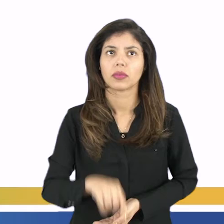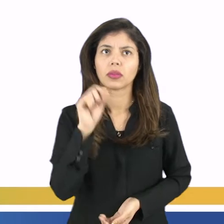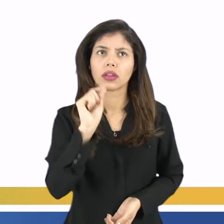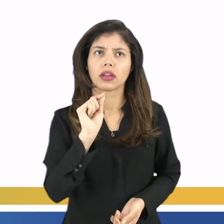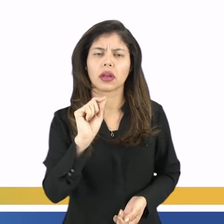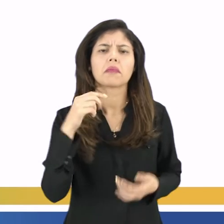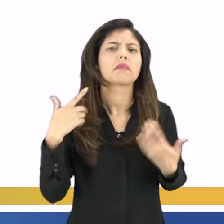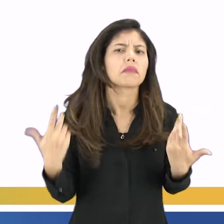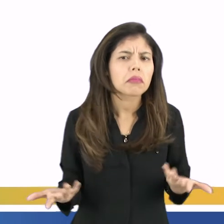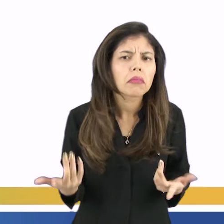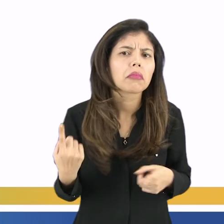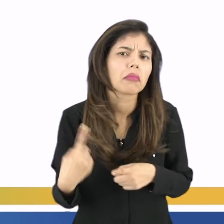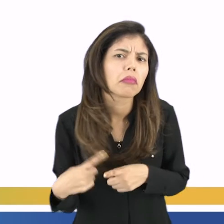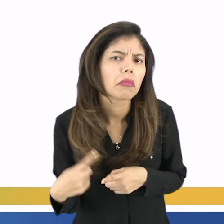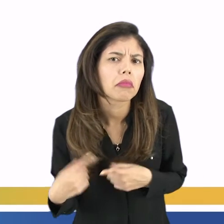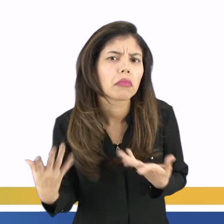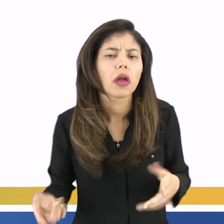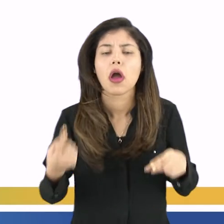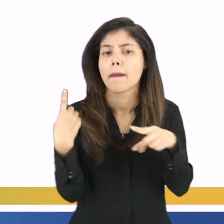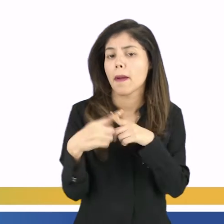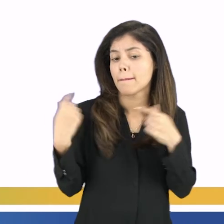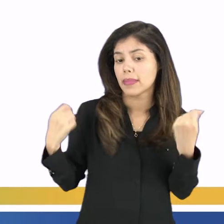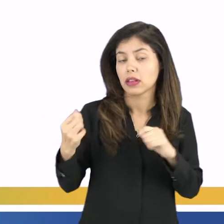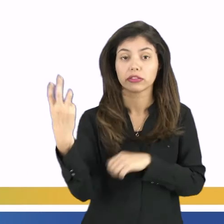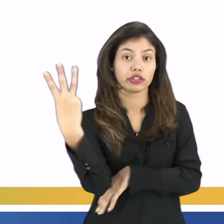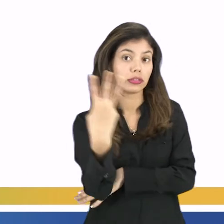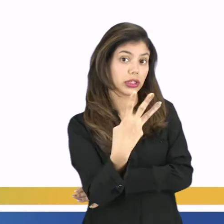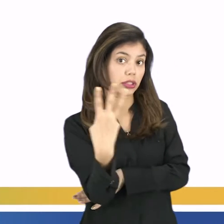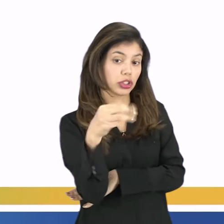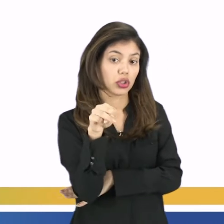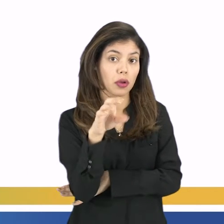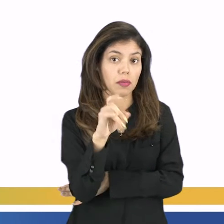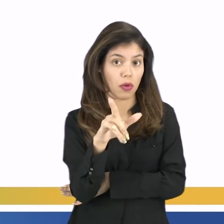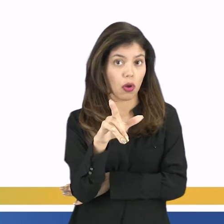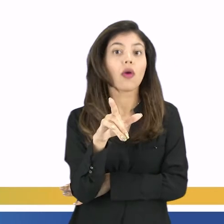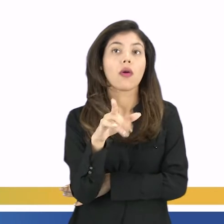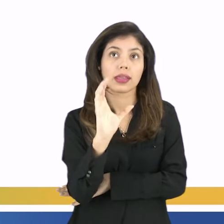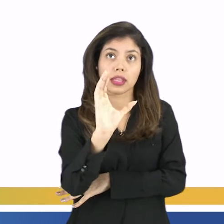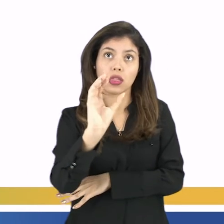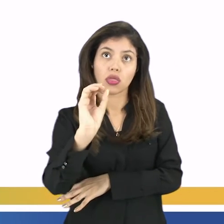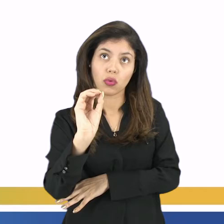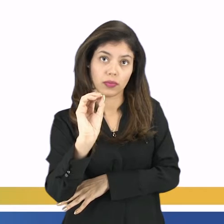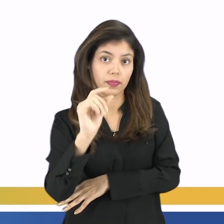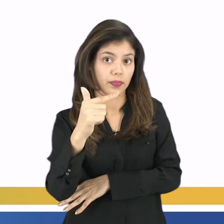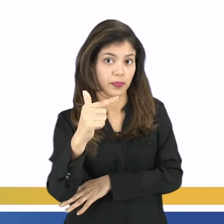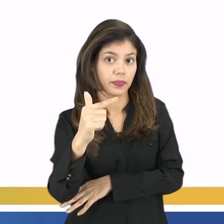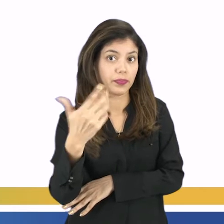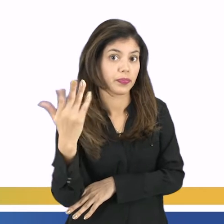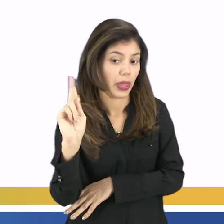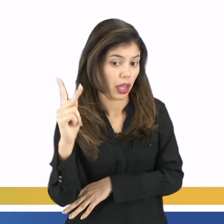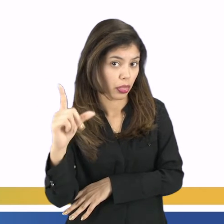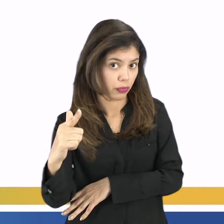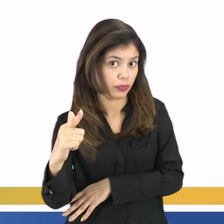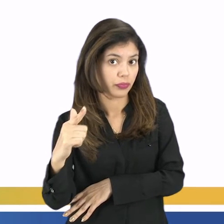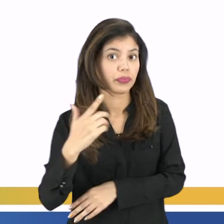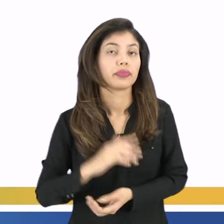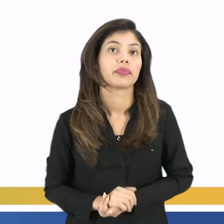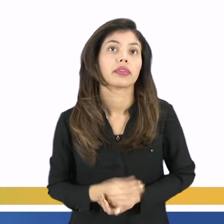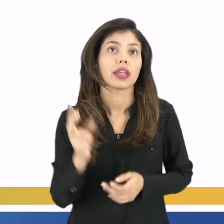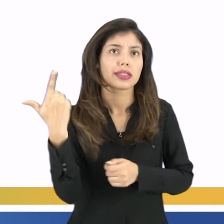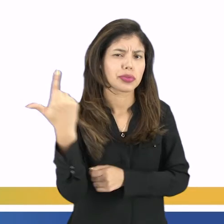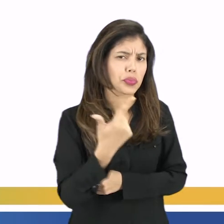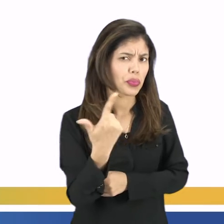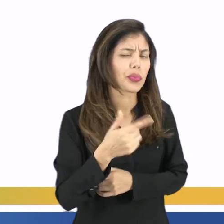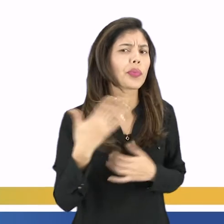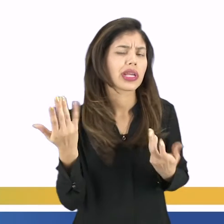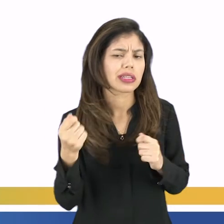que eu preciso multiplicar por 3? Porque eu preciso de 3 mols de C2H2. E a segunda equação,